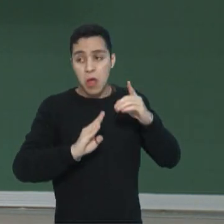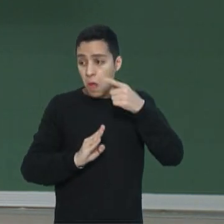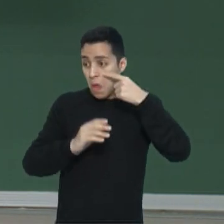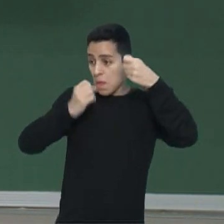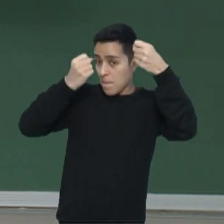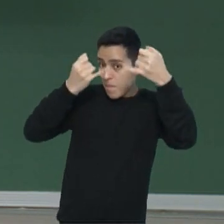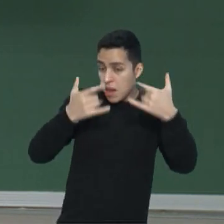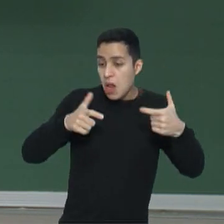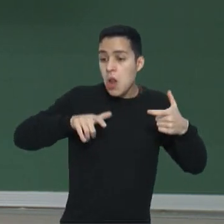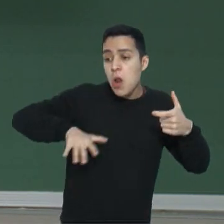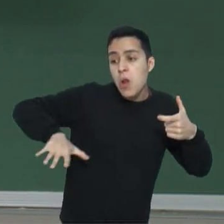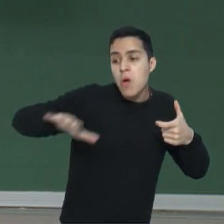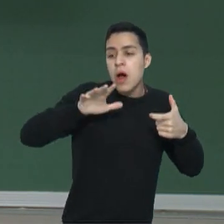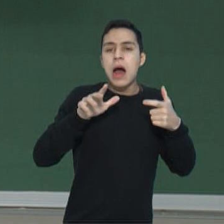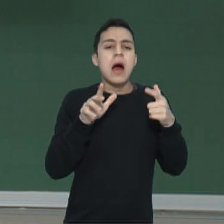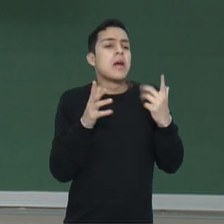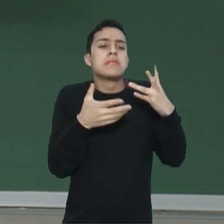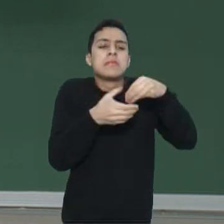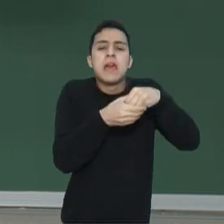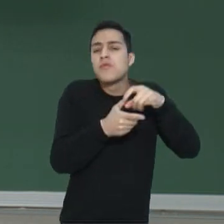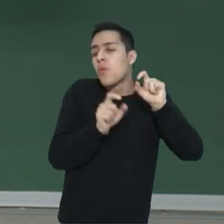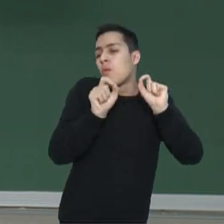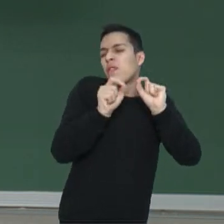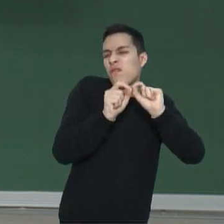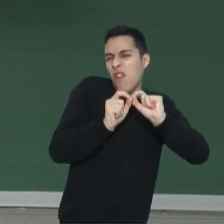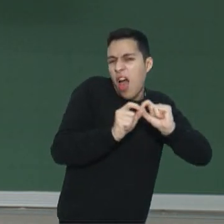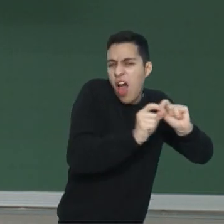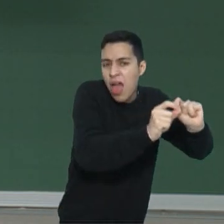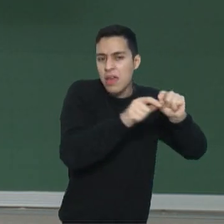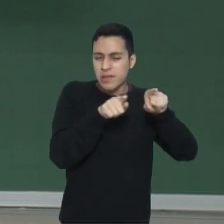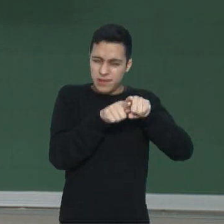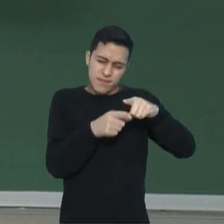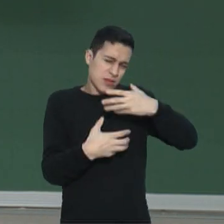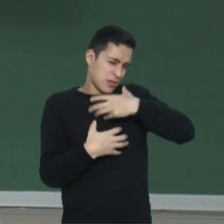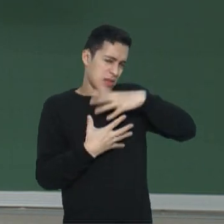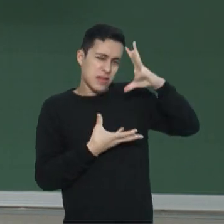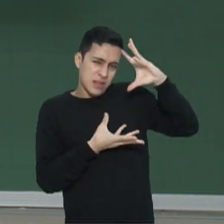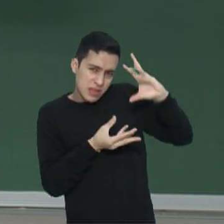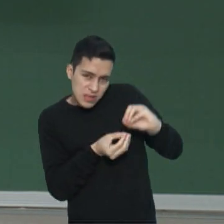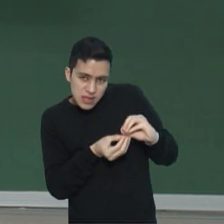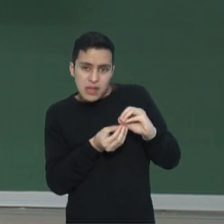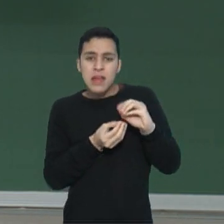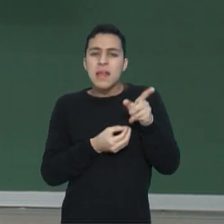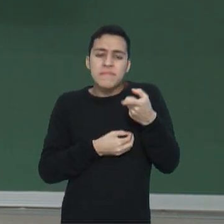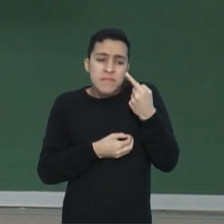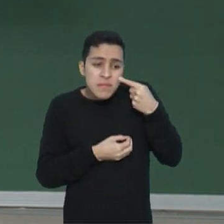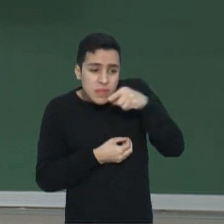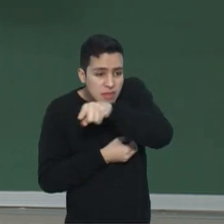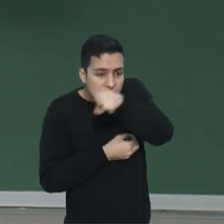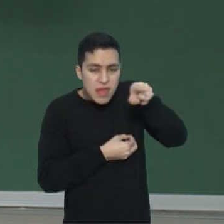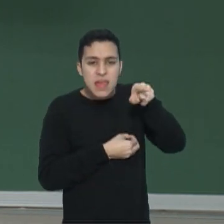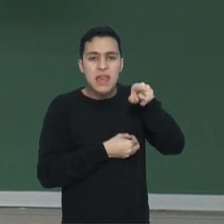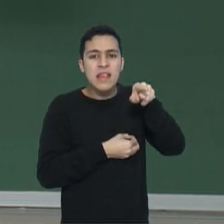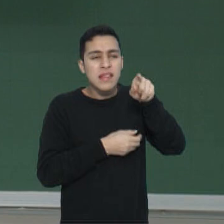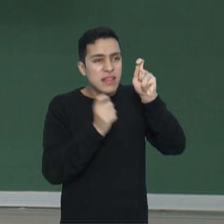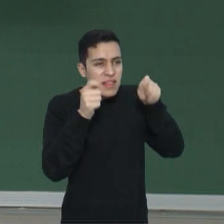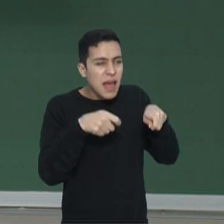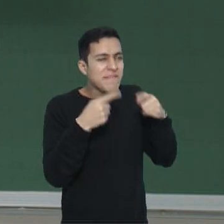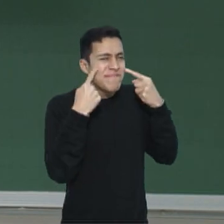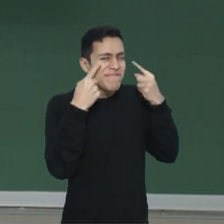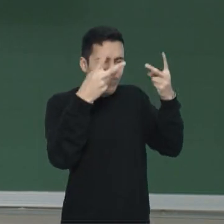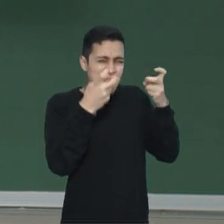instalações e os serviços também que ela presta de uma maneira bem resumida. Mas temos ali esse objetivo de informar